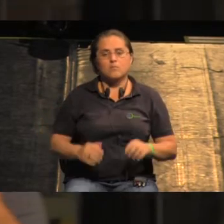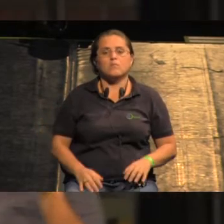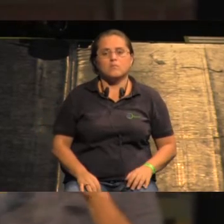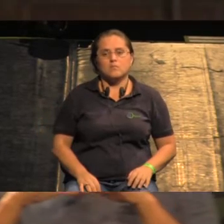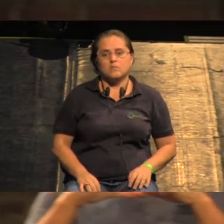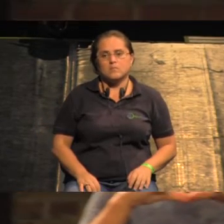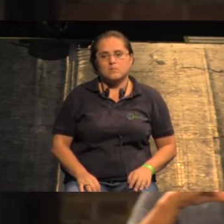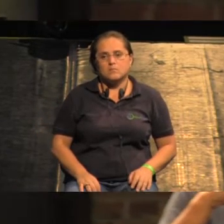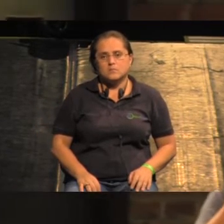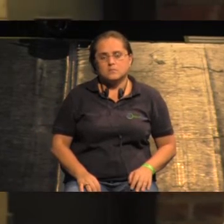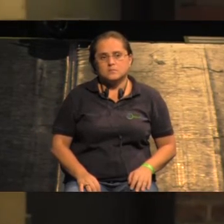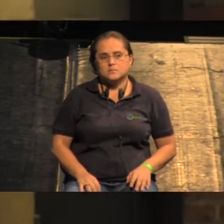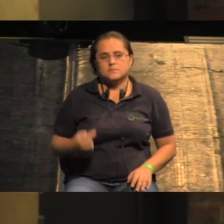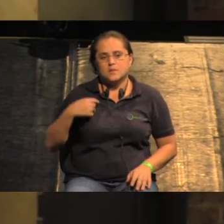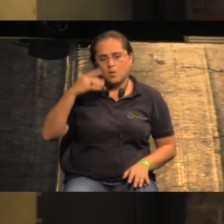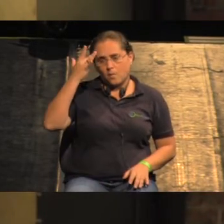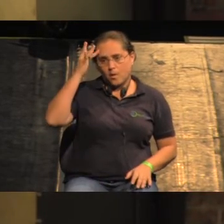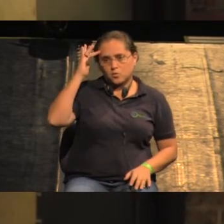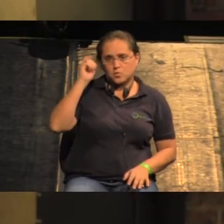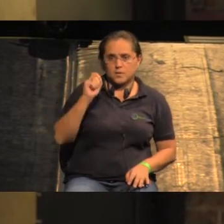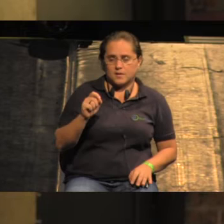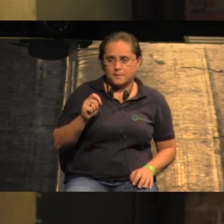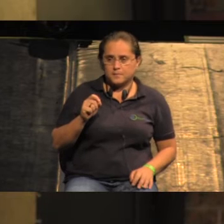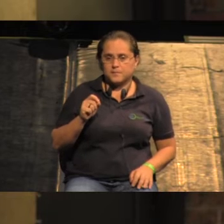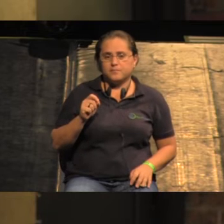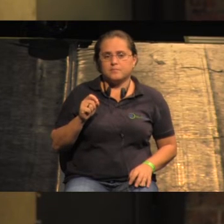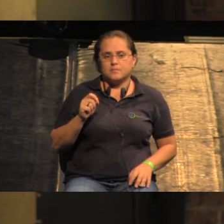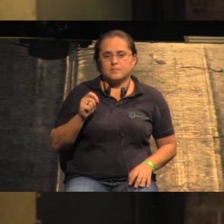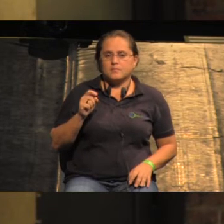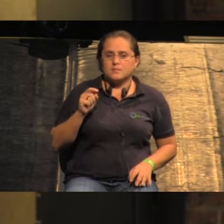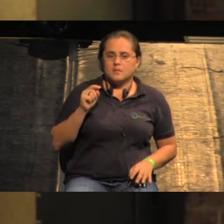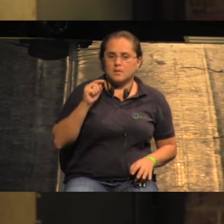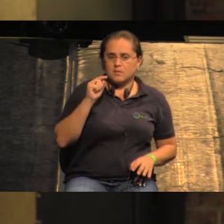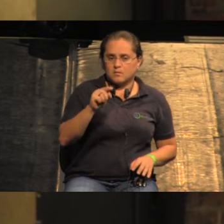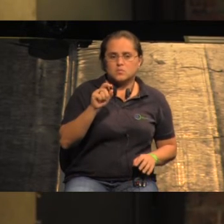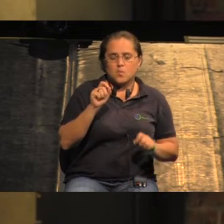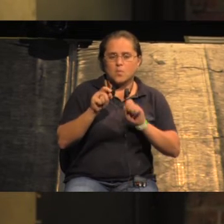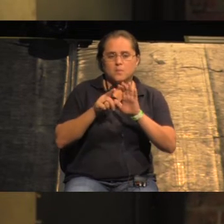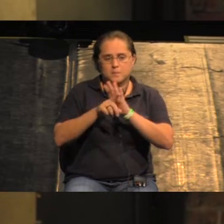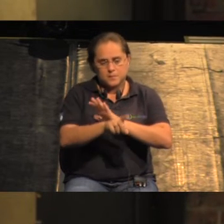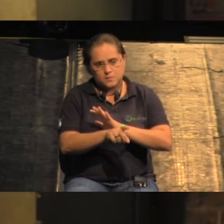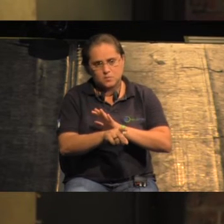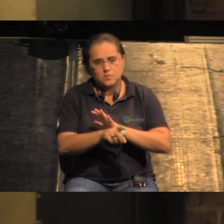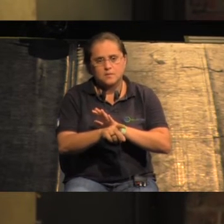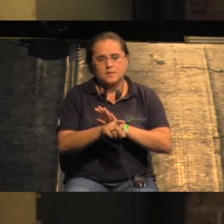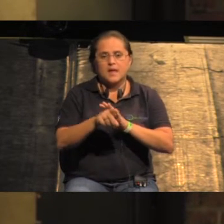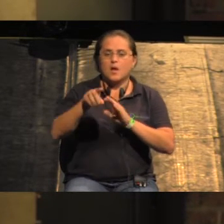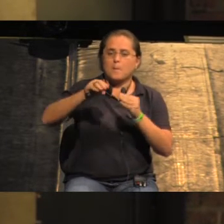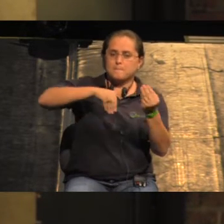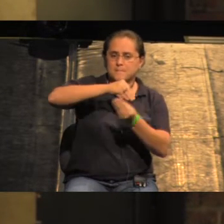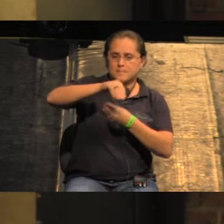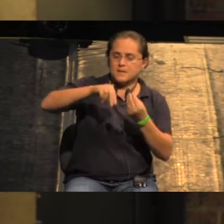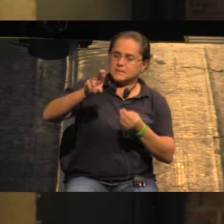Concordo plenamente com o que a Susan falou. Eu acho que a questão que você coloca, para mim,